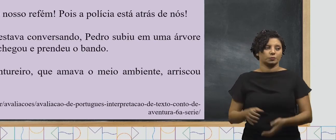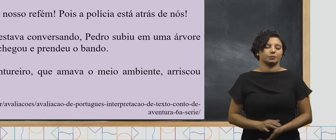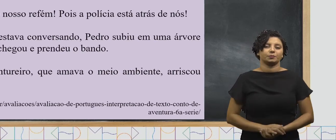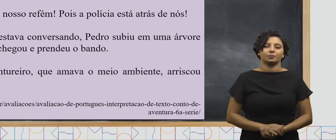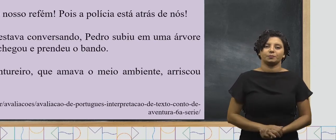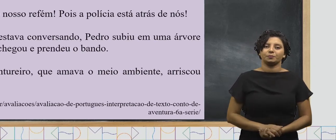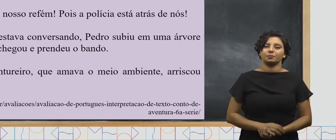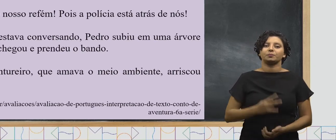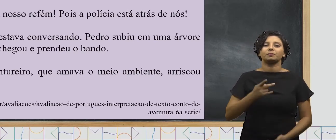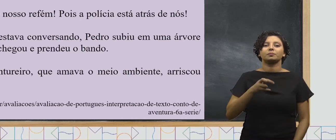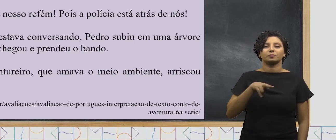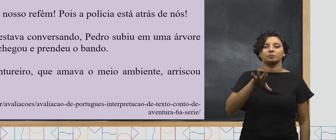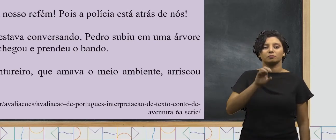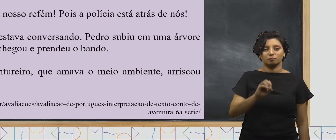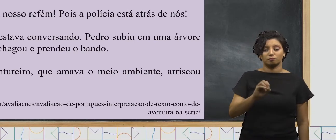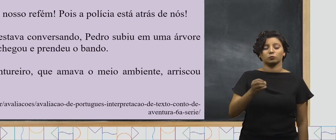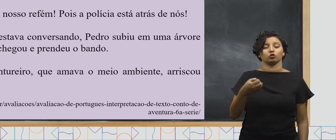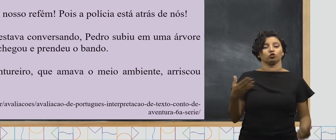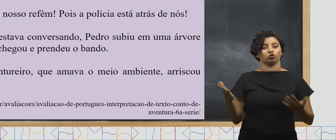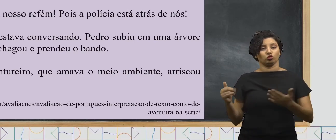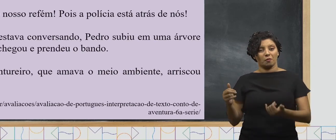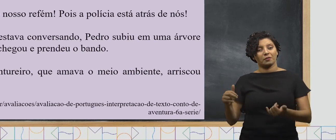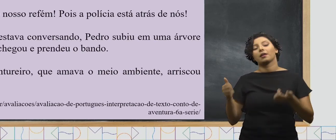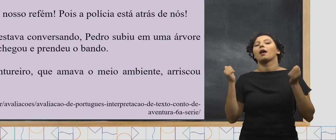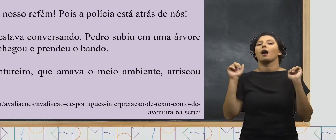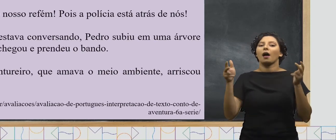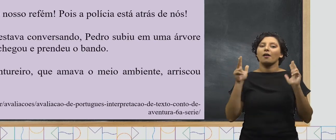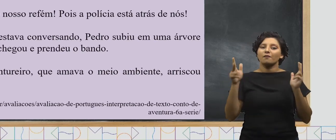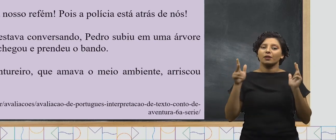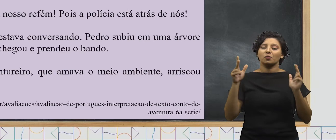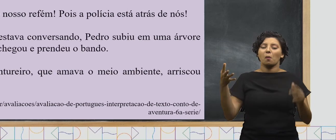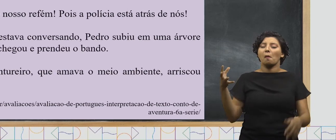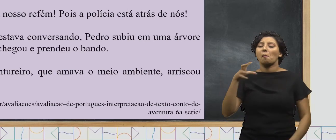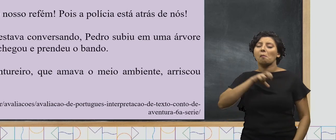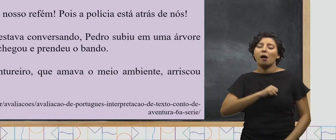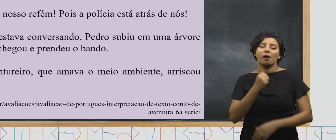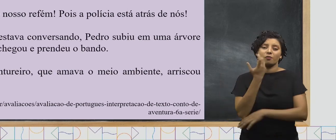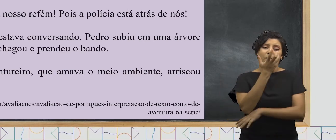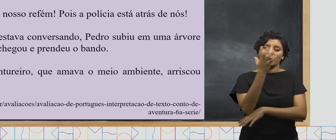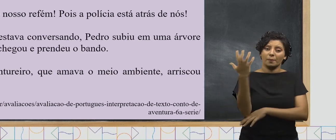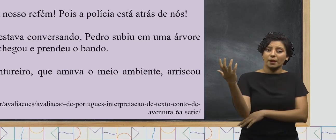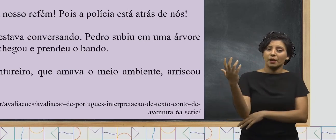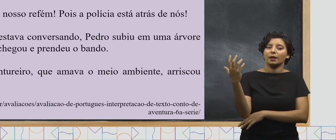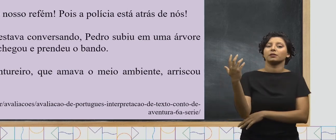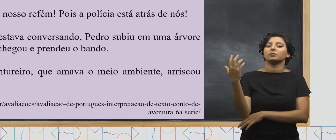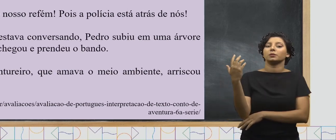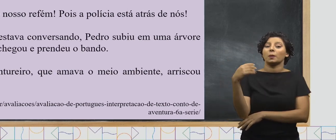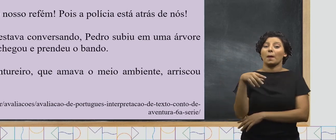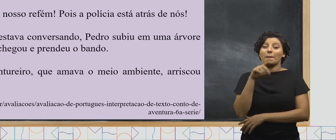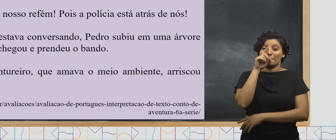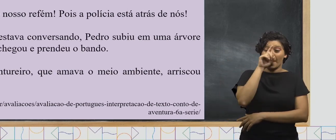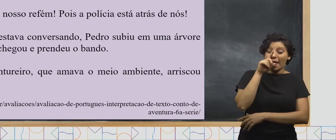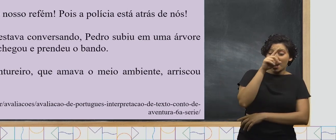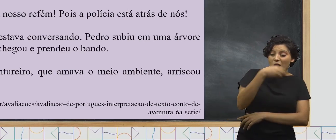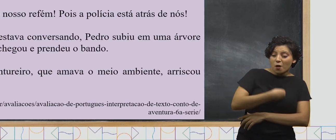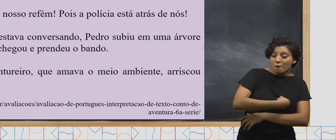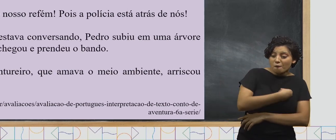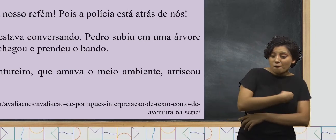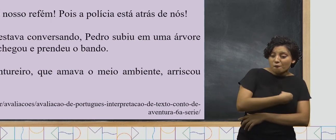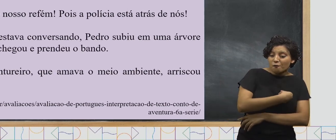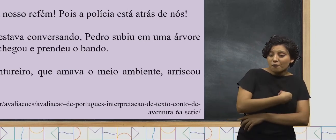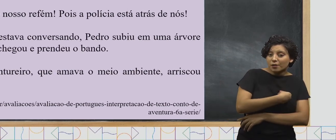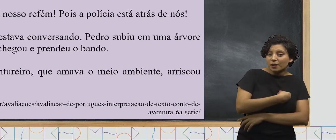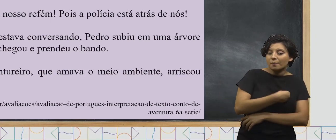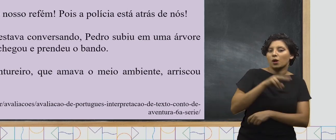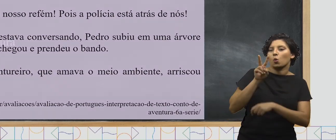bando. Pedro, um jovem aventureiro que amava o meio ambiente, arriscou sua